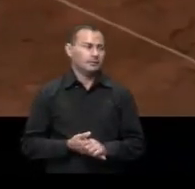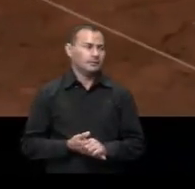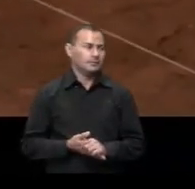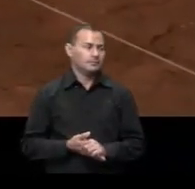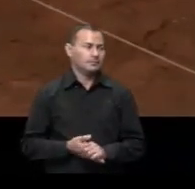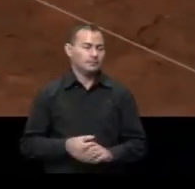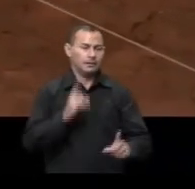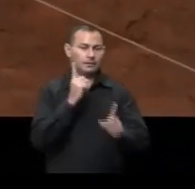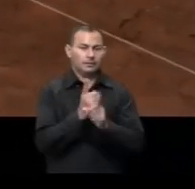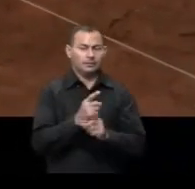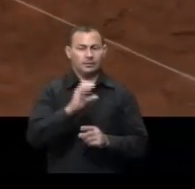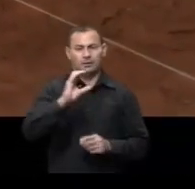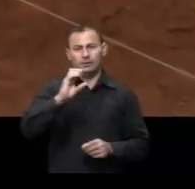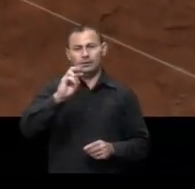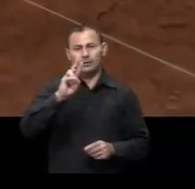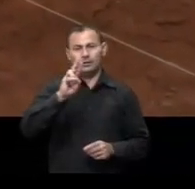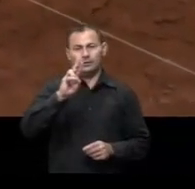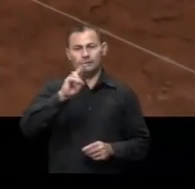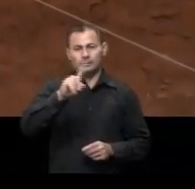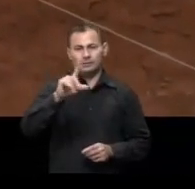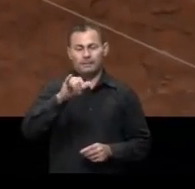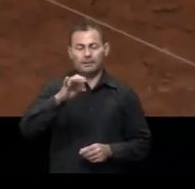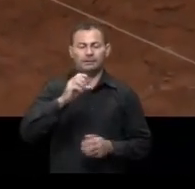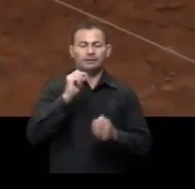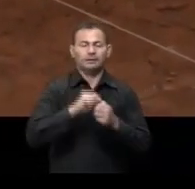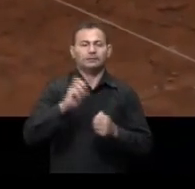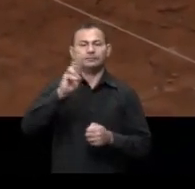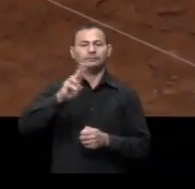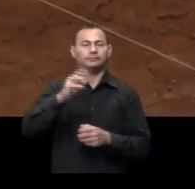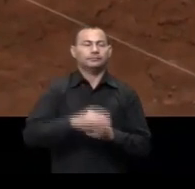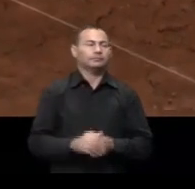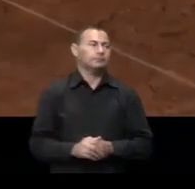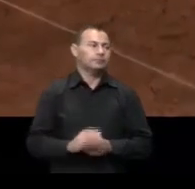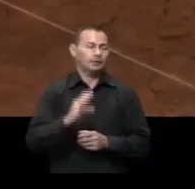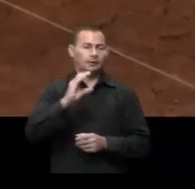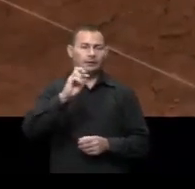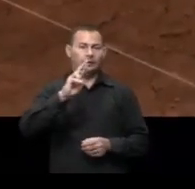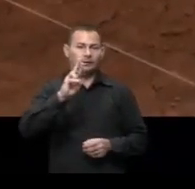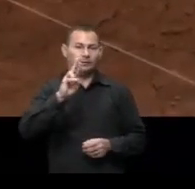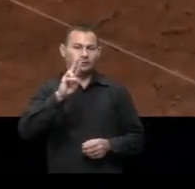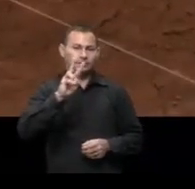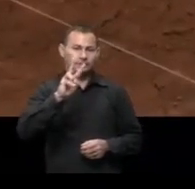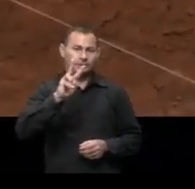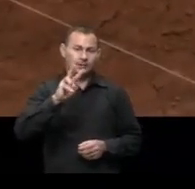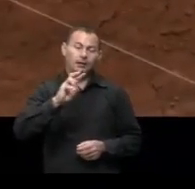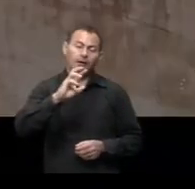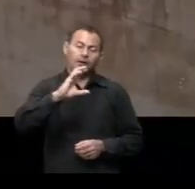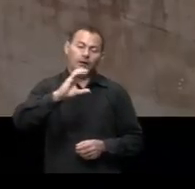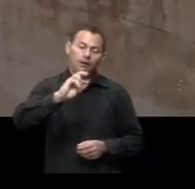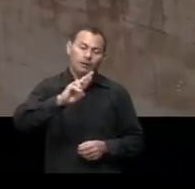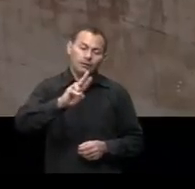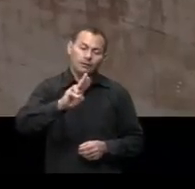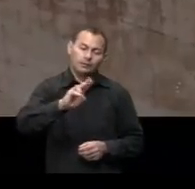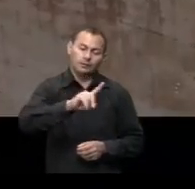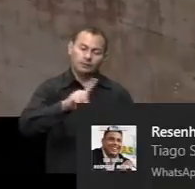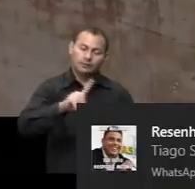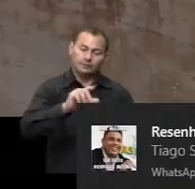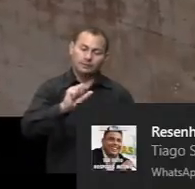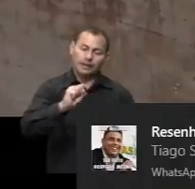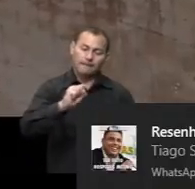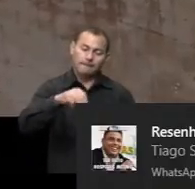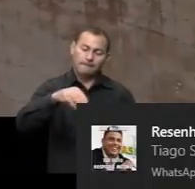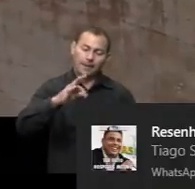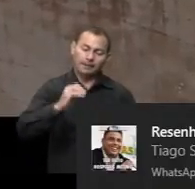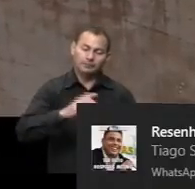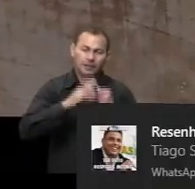Ok, achou o cruzamento e a gente vai utilizar desse cruzamento para poder identificar os elementos da